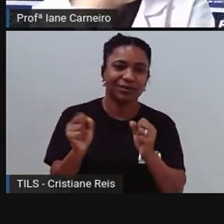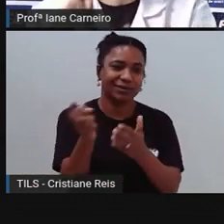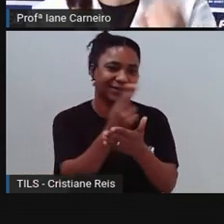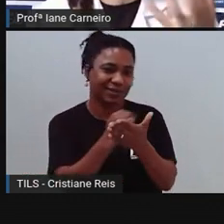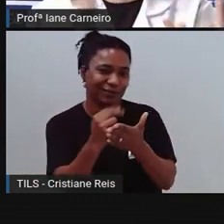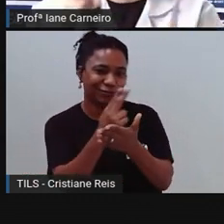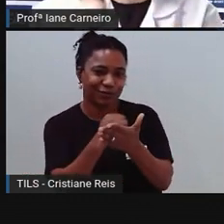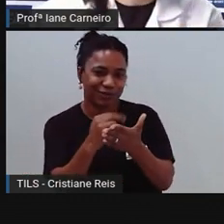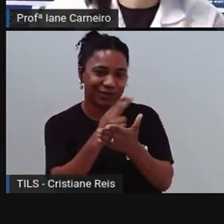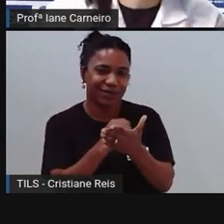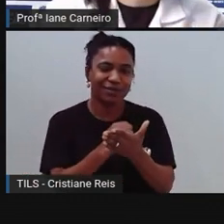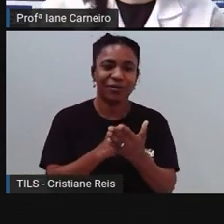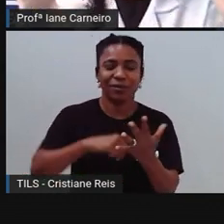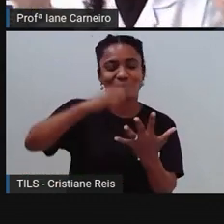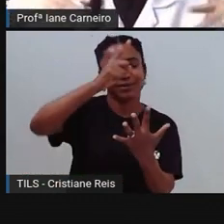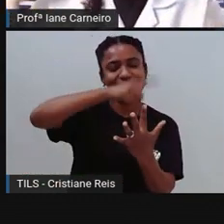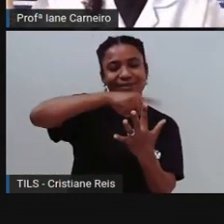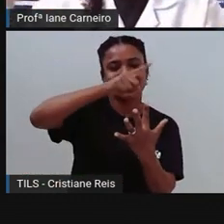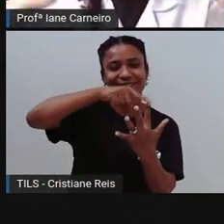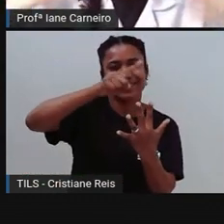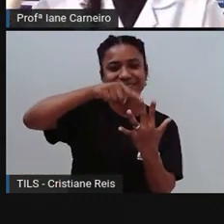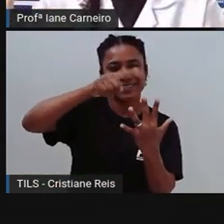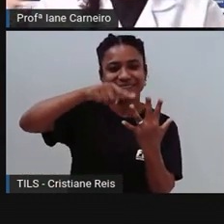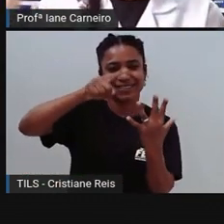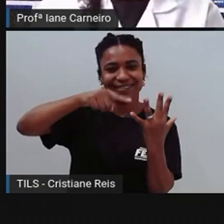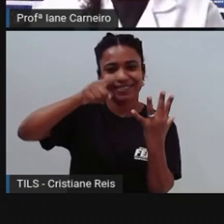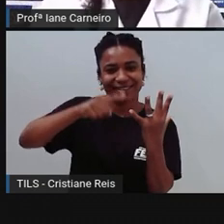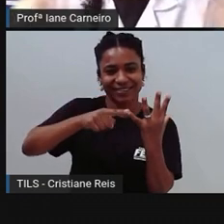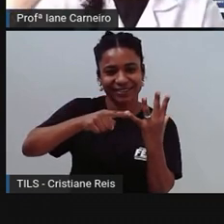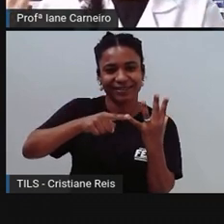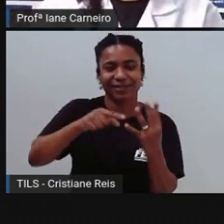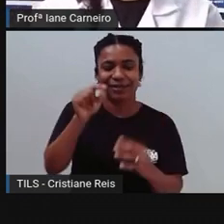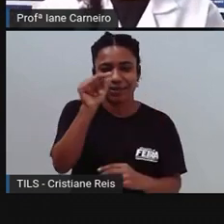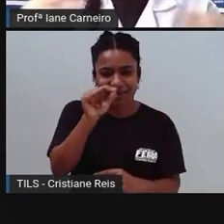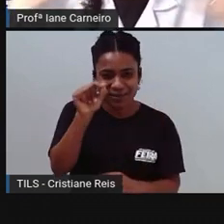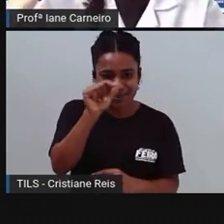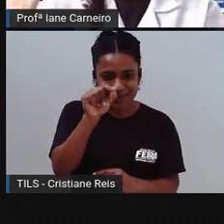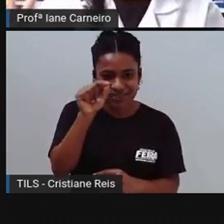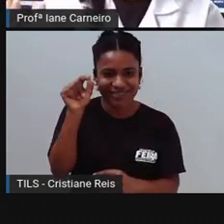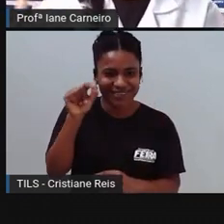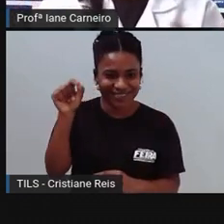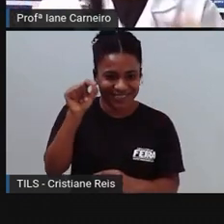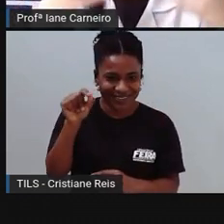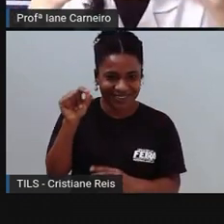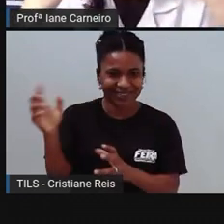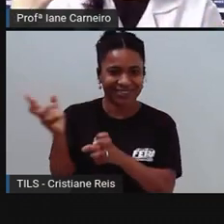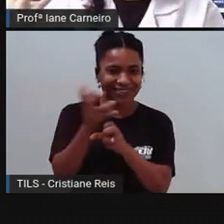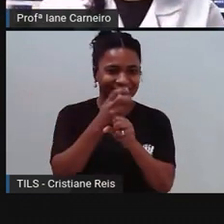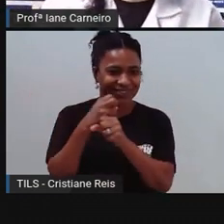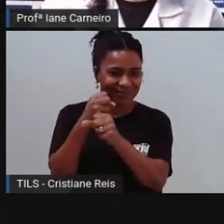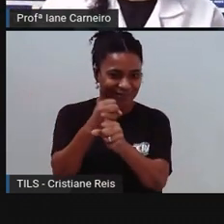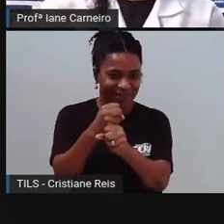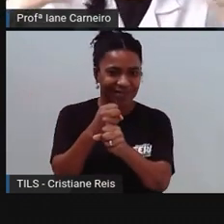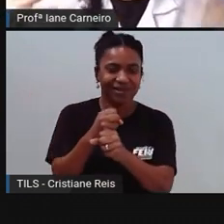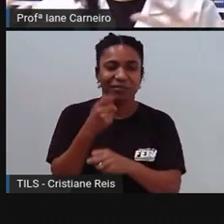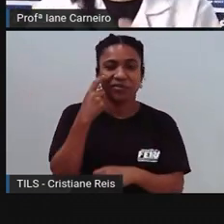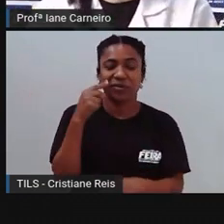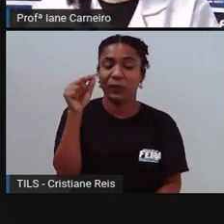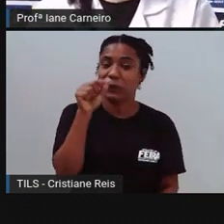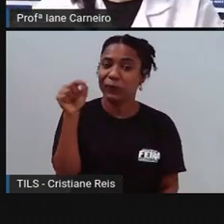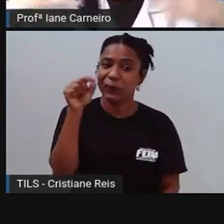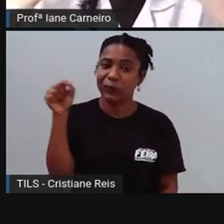usando palitinhos, bolinhas. Quando elas vão aprendendo um pouco mais, elas vão percebendo que fazer bolinhas,